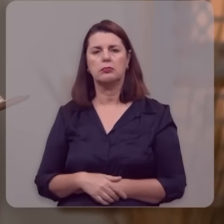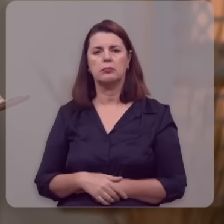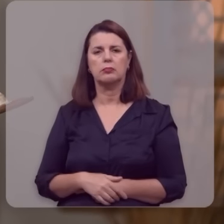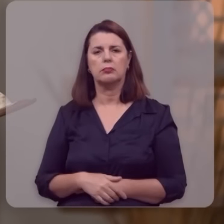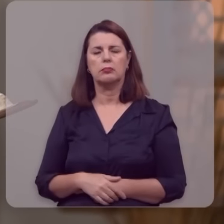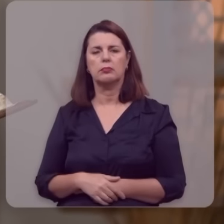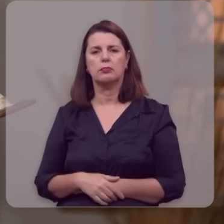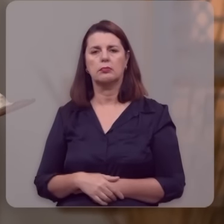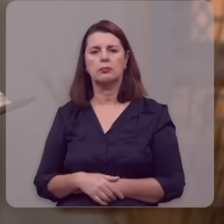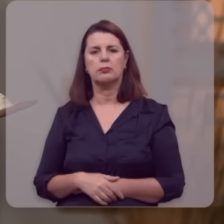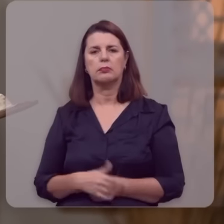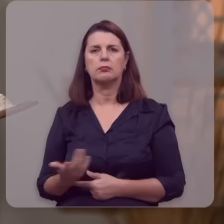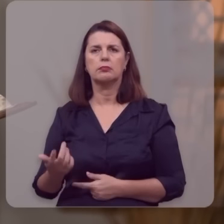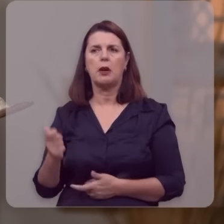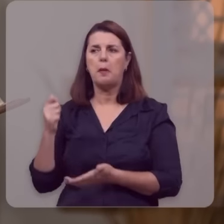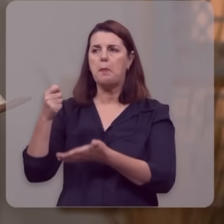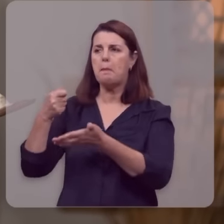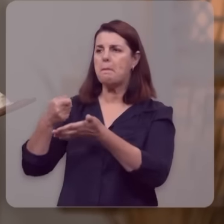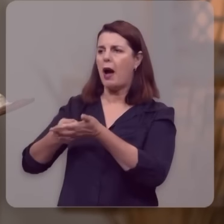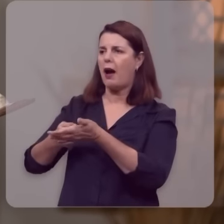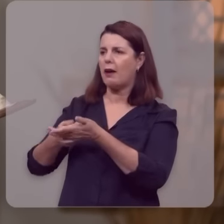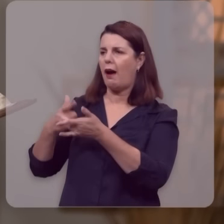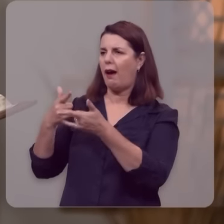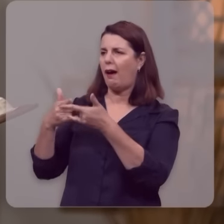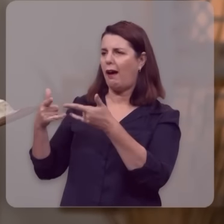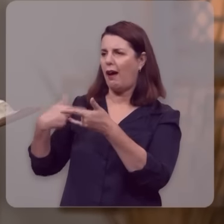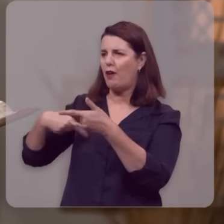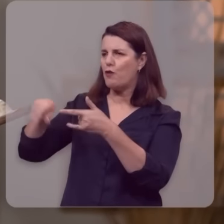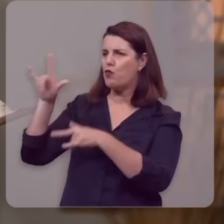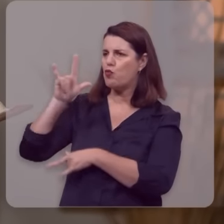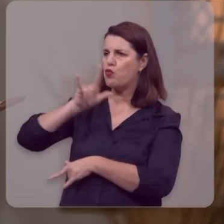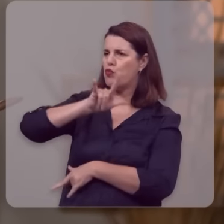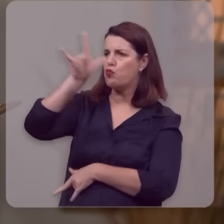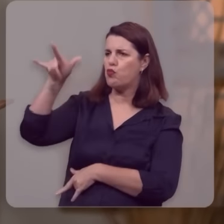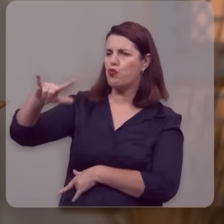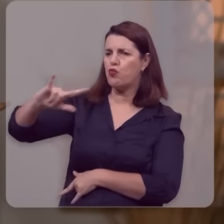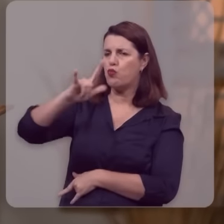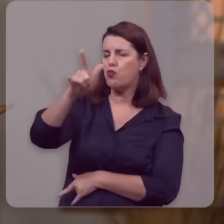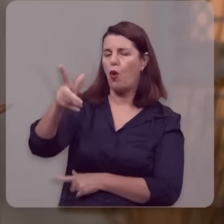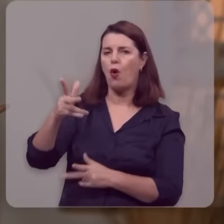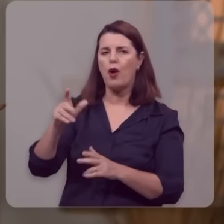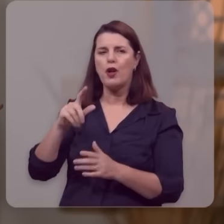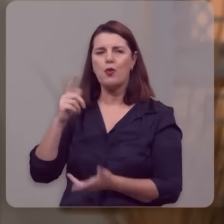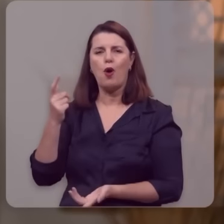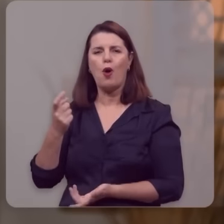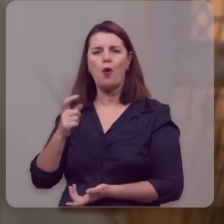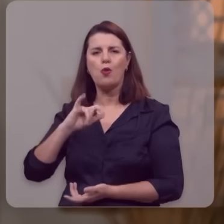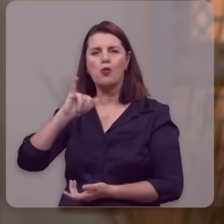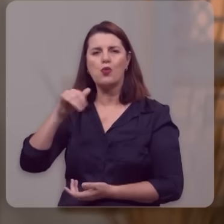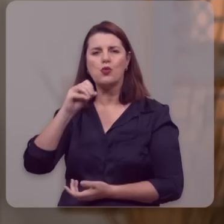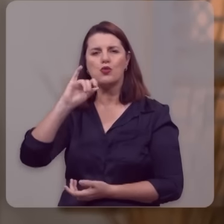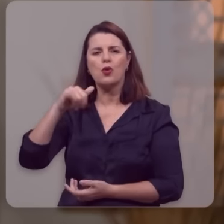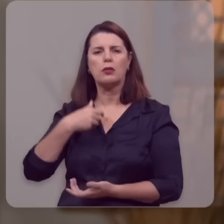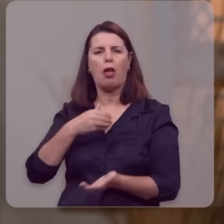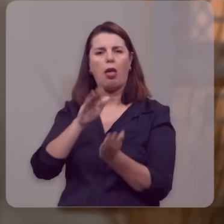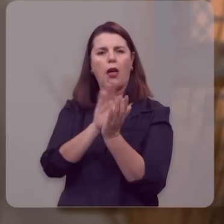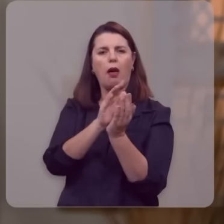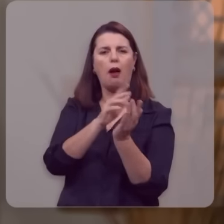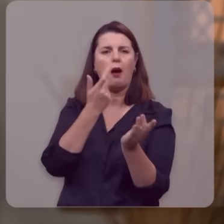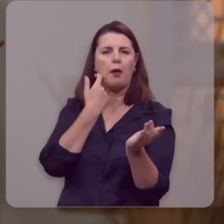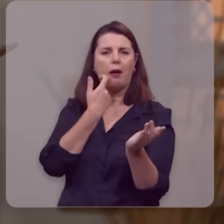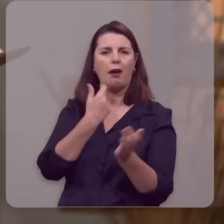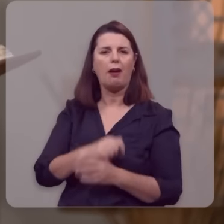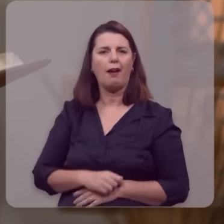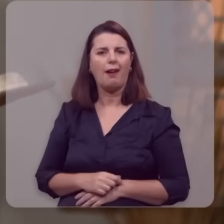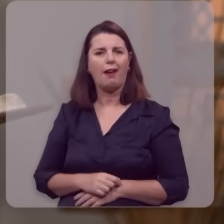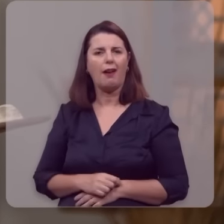pagar uma passagem e para um lugar muito longe como Jonas tentou fazer se suba